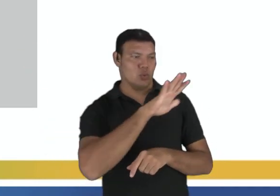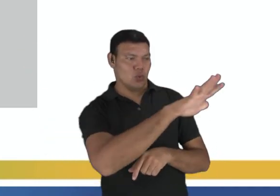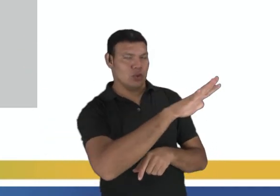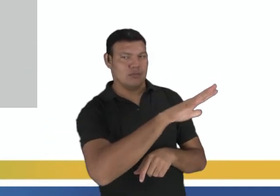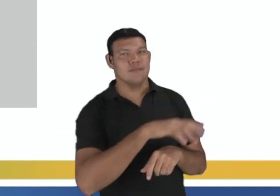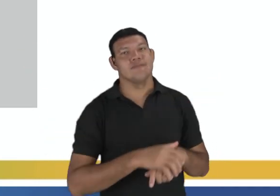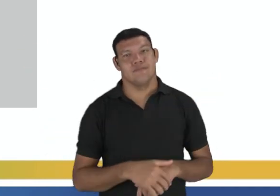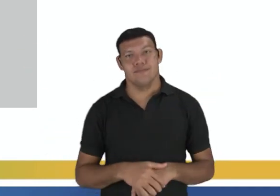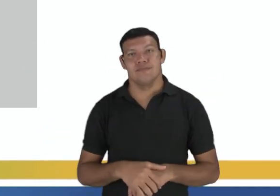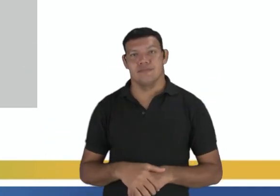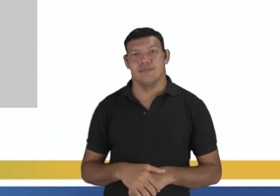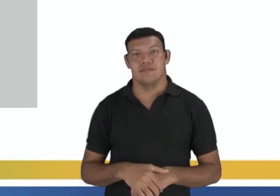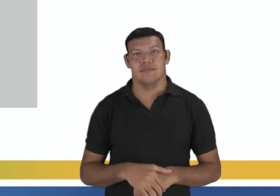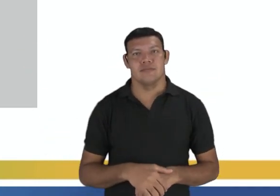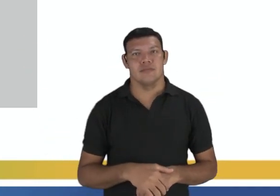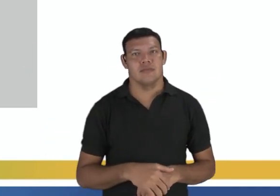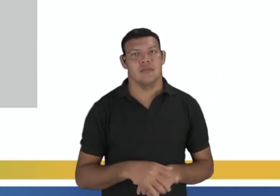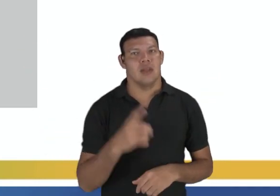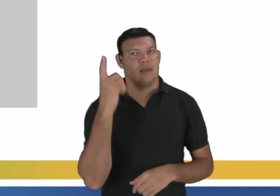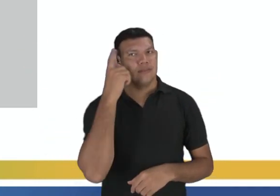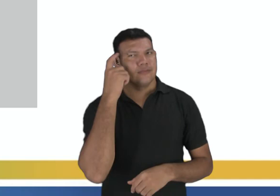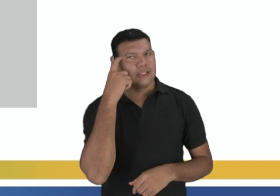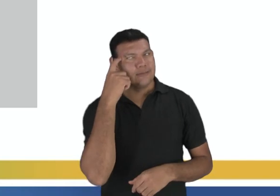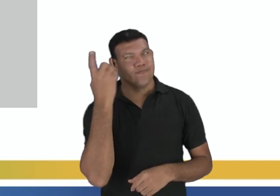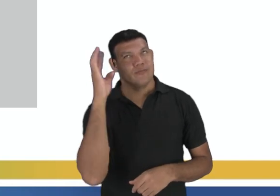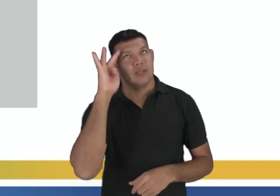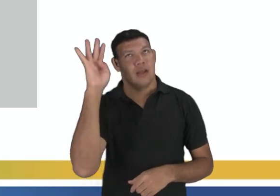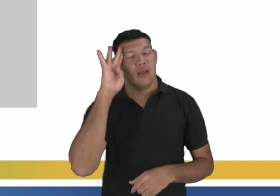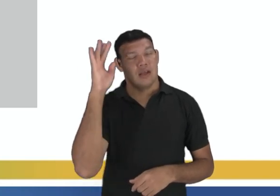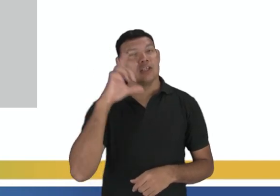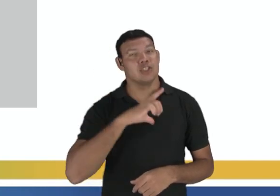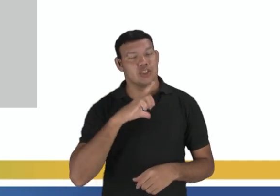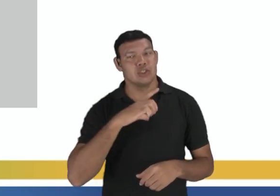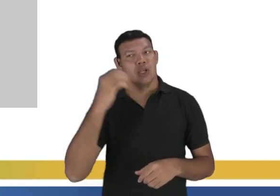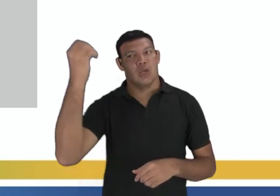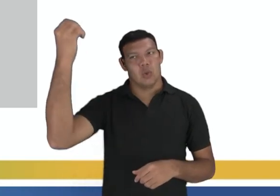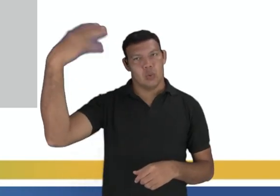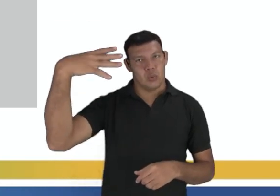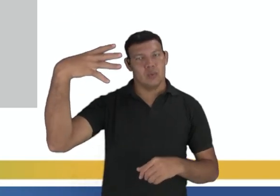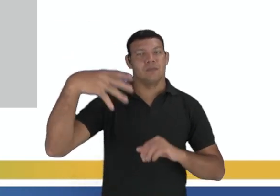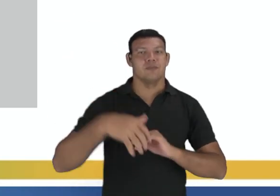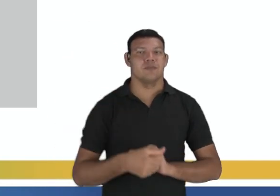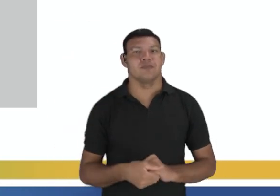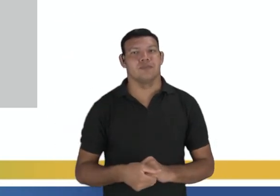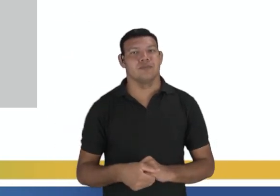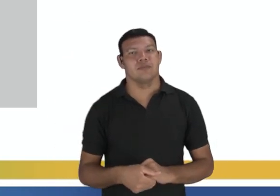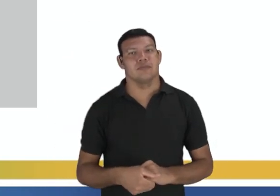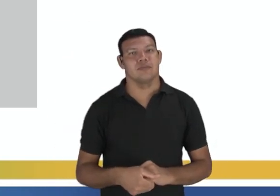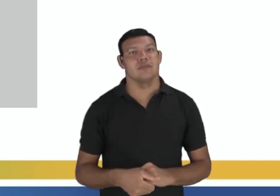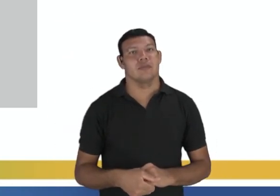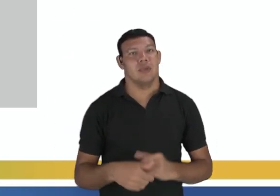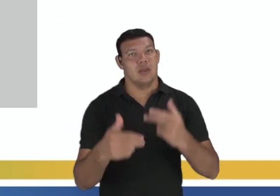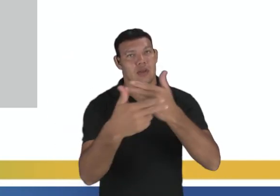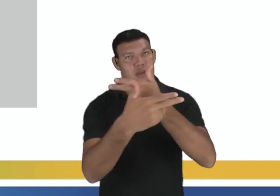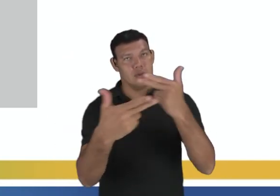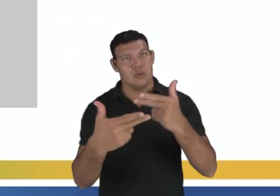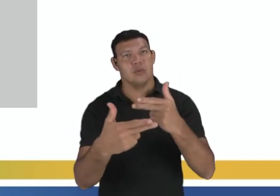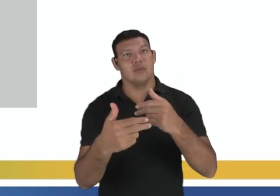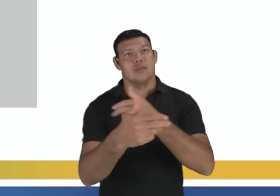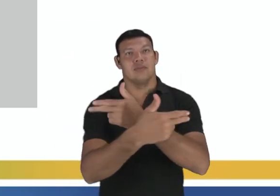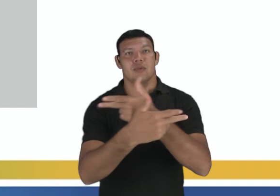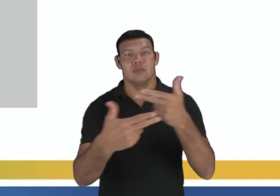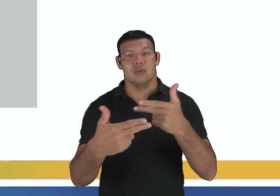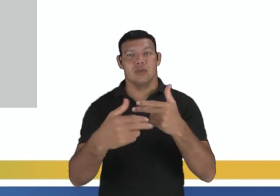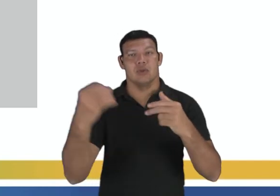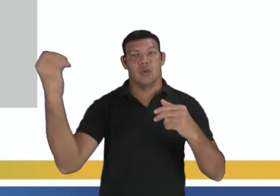nós temos a falsa impressão, né, de uma luz do luar, mas na verdade ela está refletindo a luz do Sol, tá? Ela é um